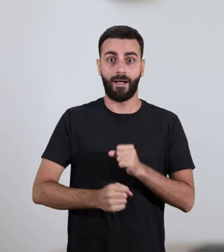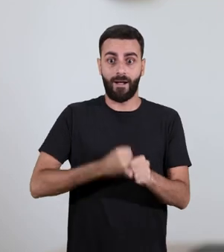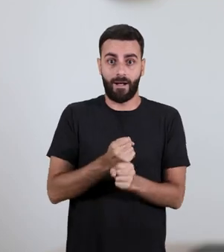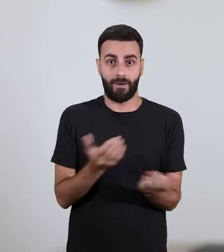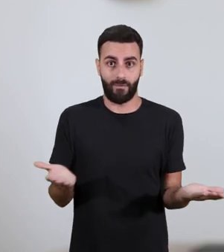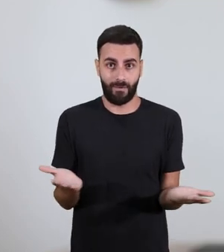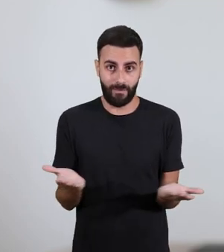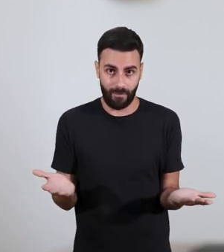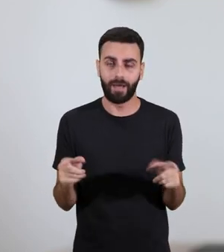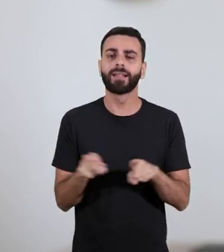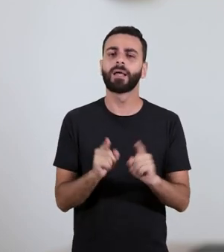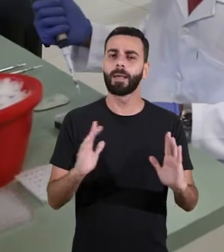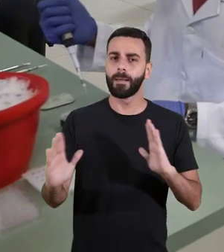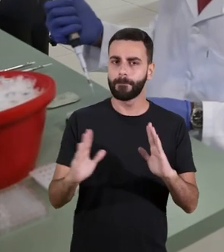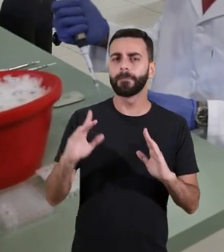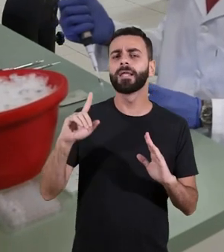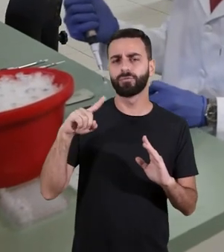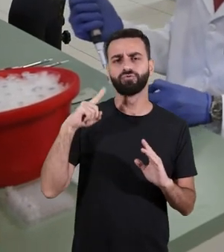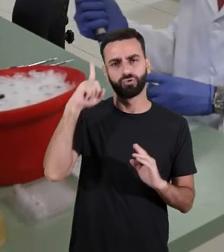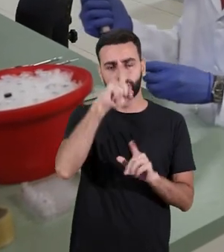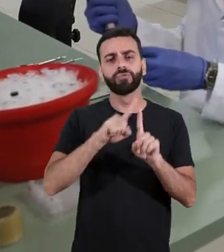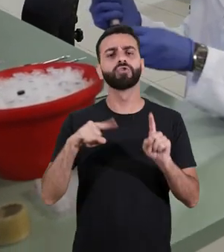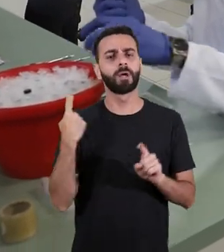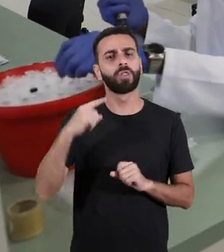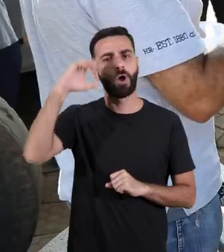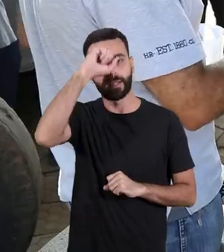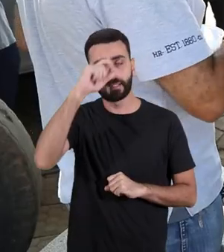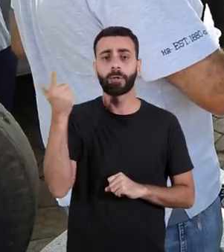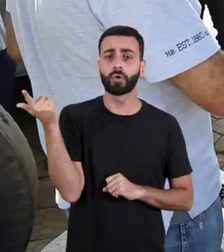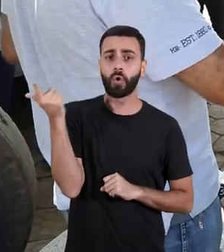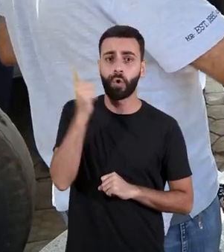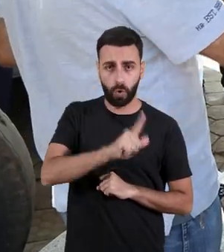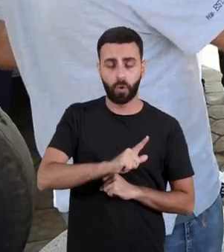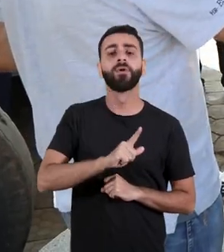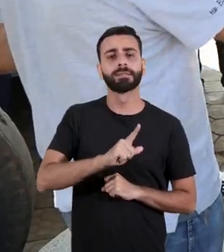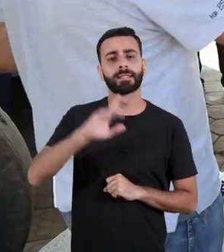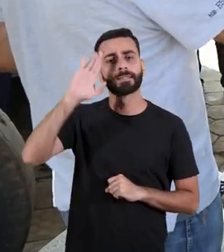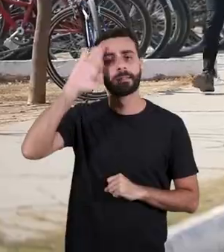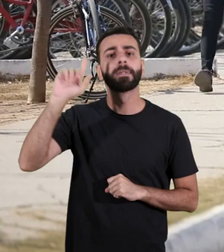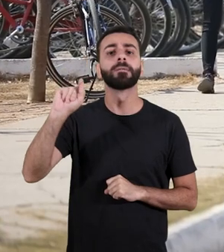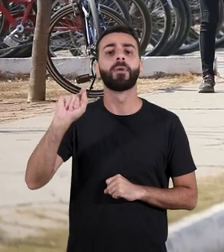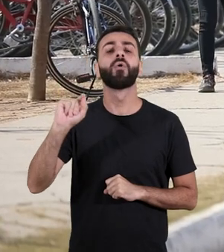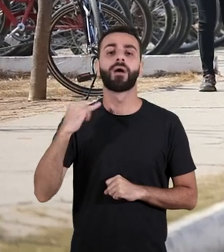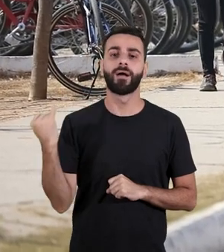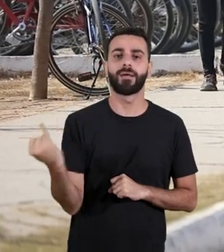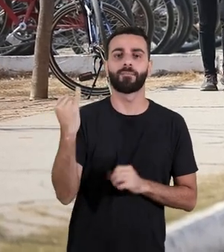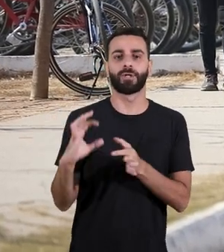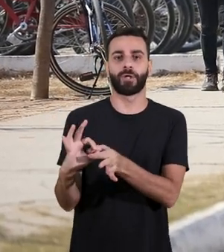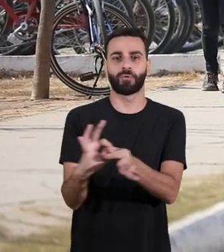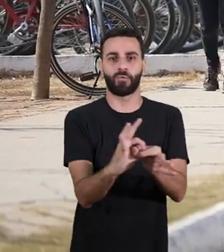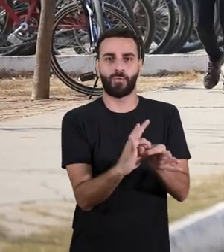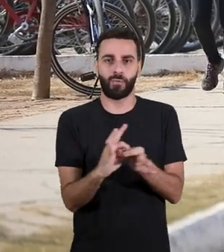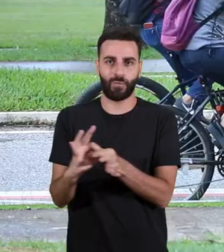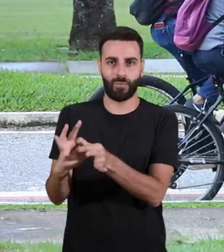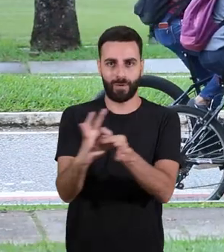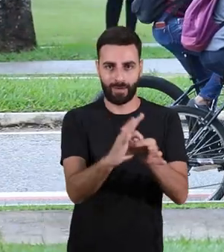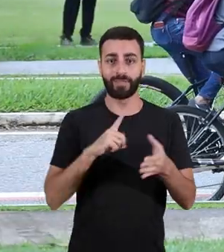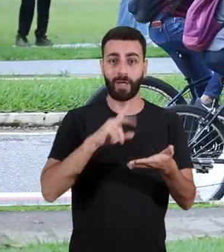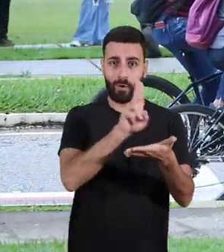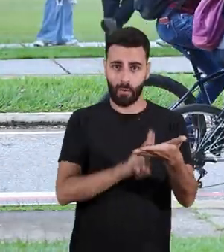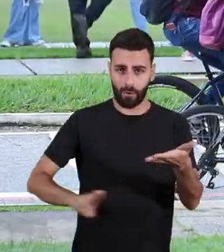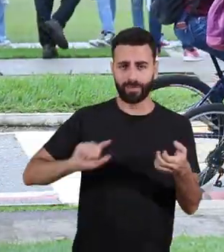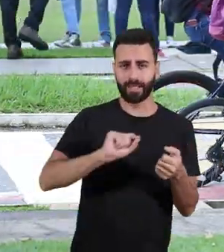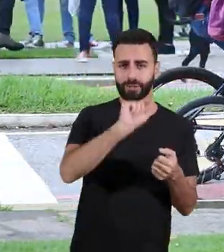ano de 2022 foi um período de aprendizado, um ano que acabou deixando como lição a importância da união.